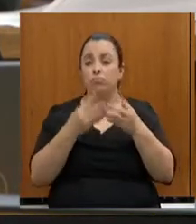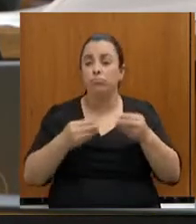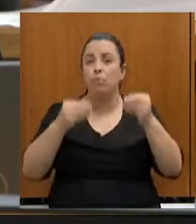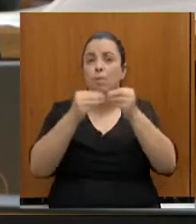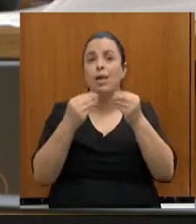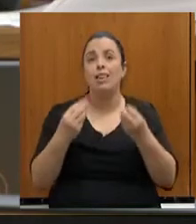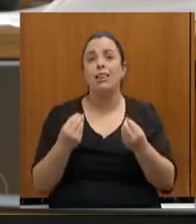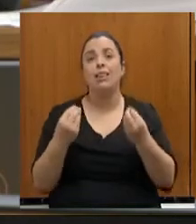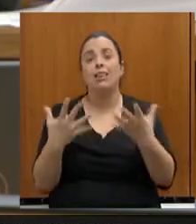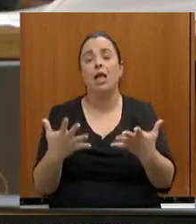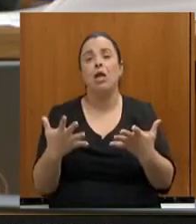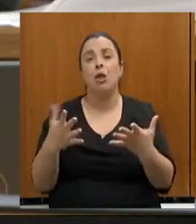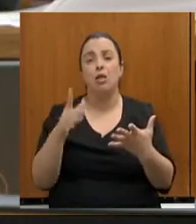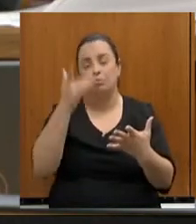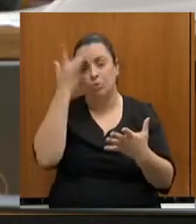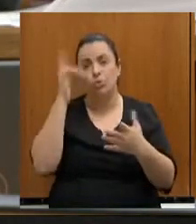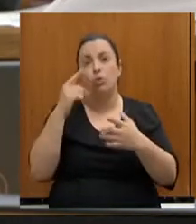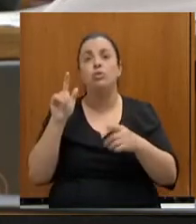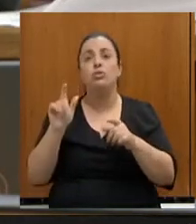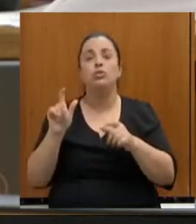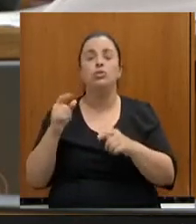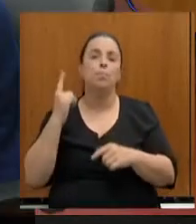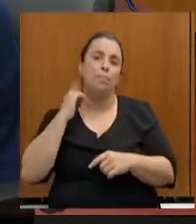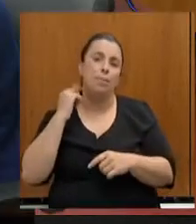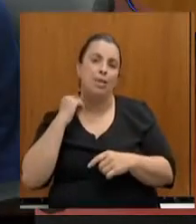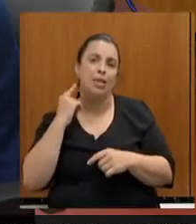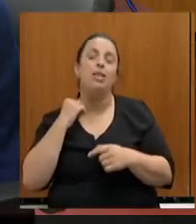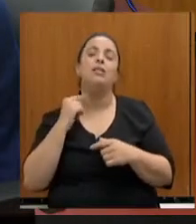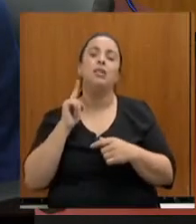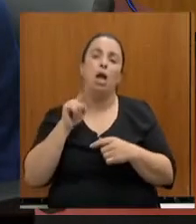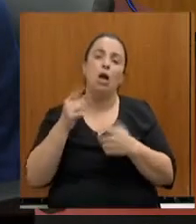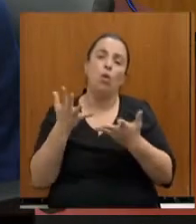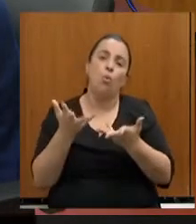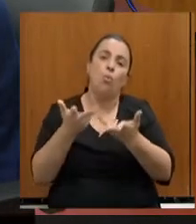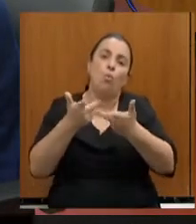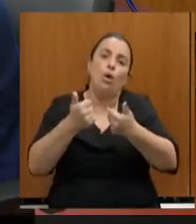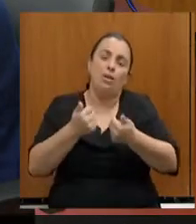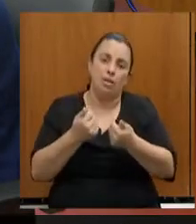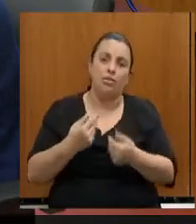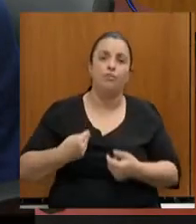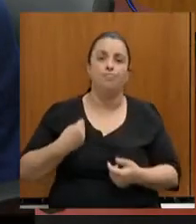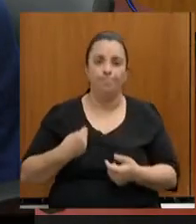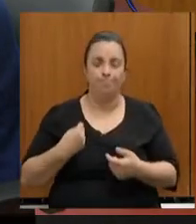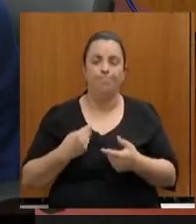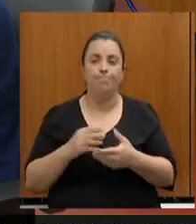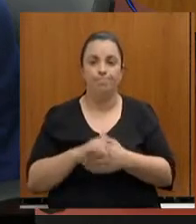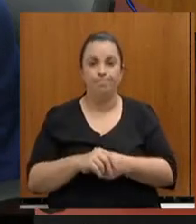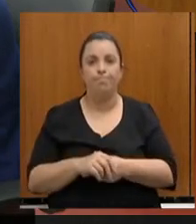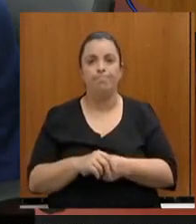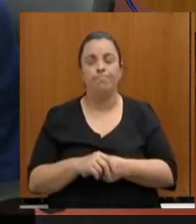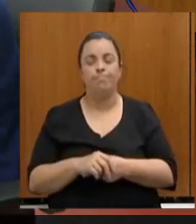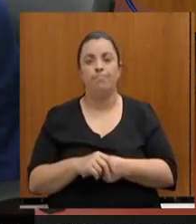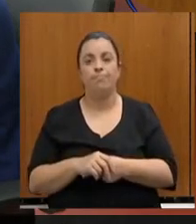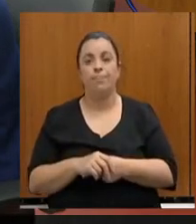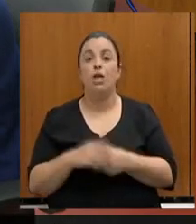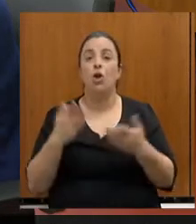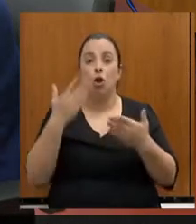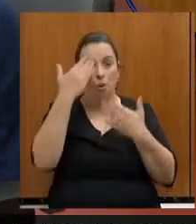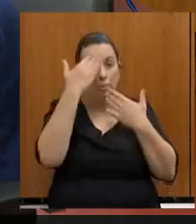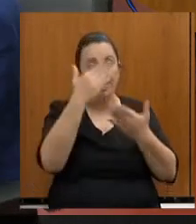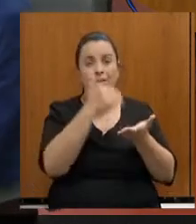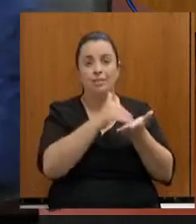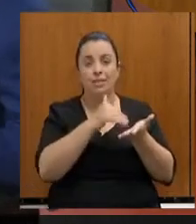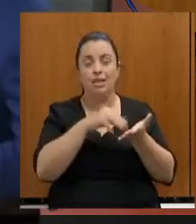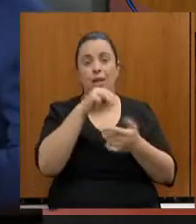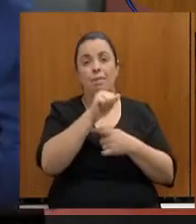para todos os mineiros e mineiras o empregado secretária Marilha agora passamos